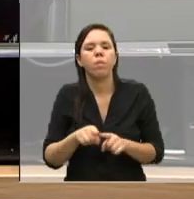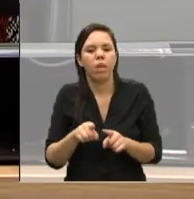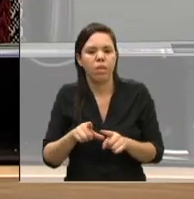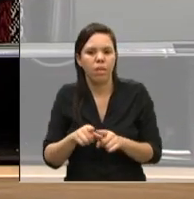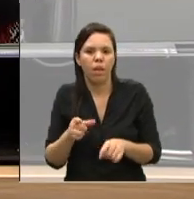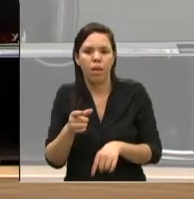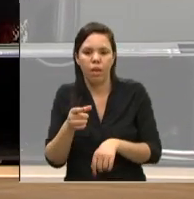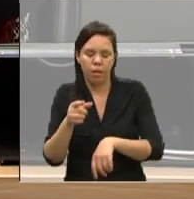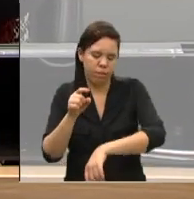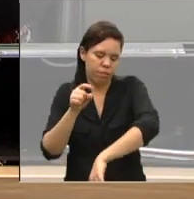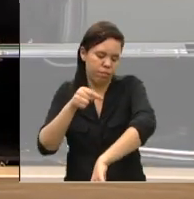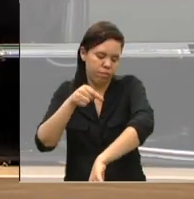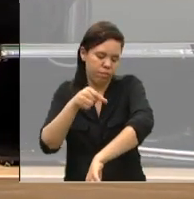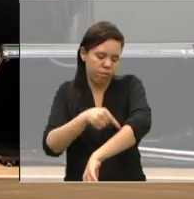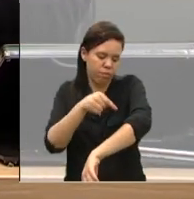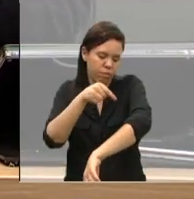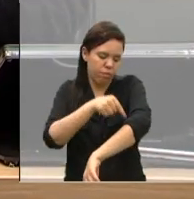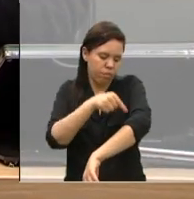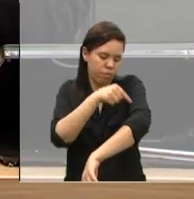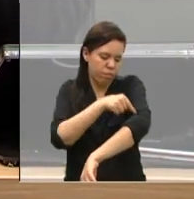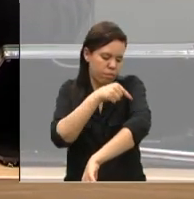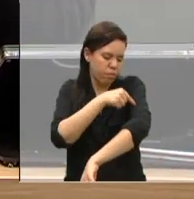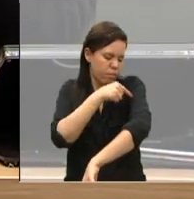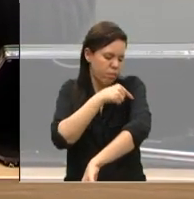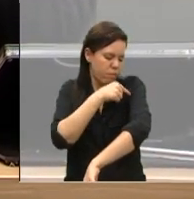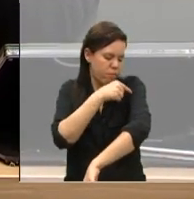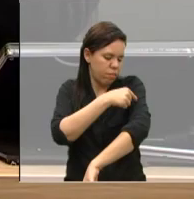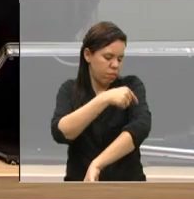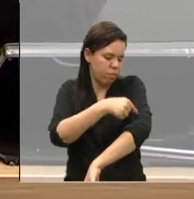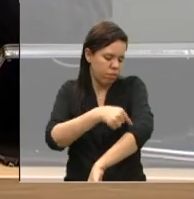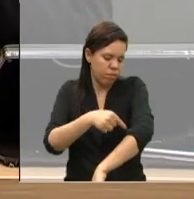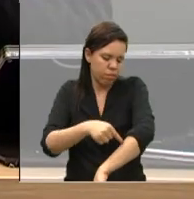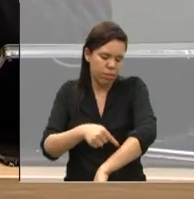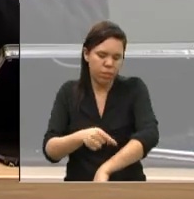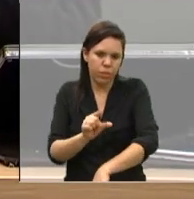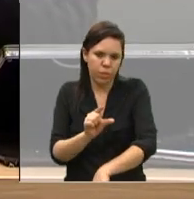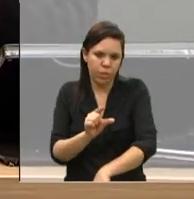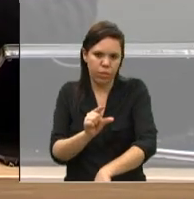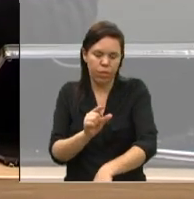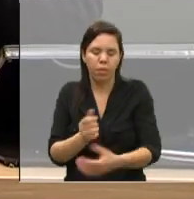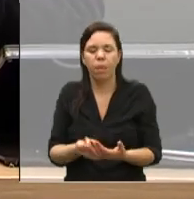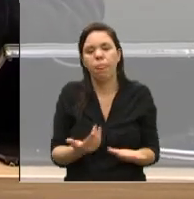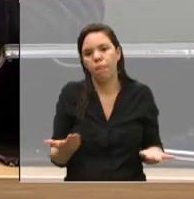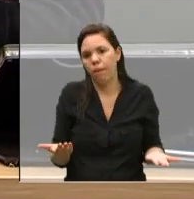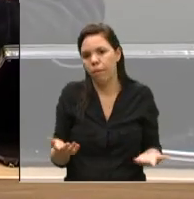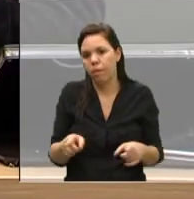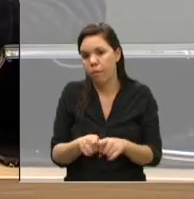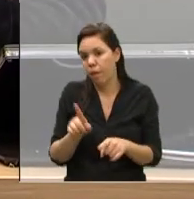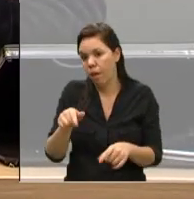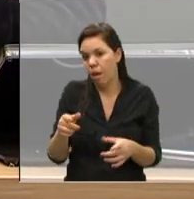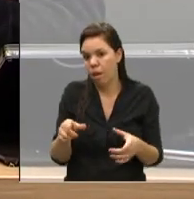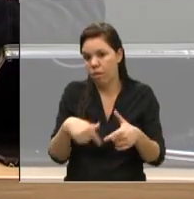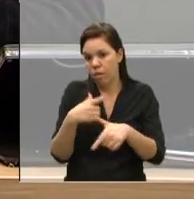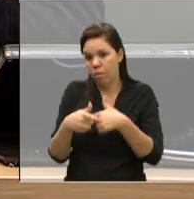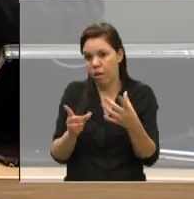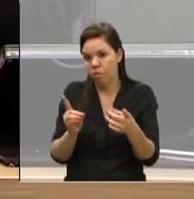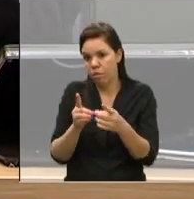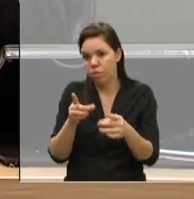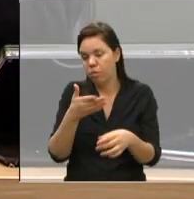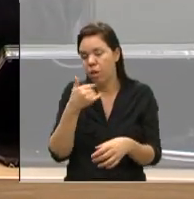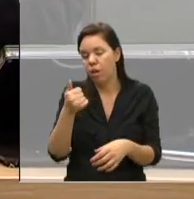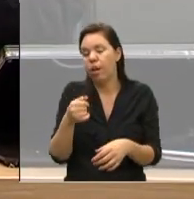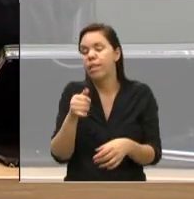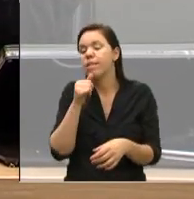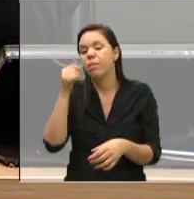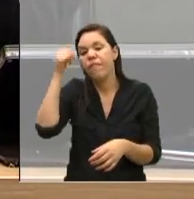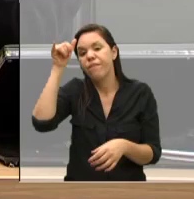acupuntura, você tem uma série de serviços integrados, porque é muito melhor, é que nem no caso de uma epidemia de dengue, é muito mais